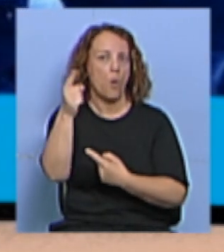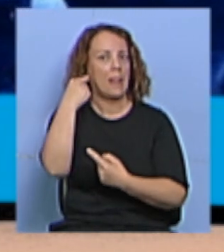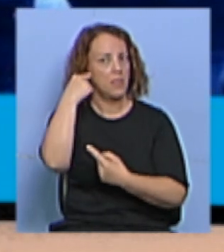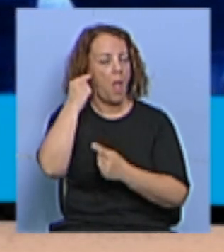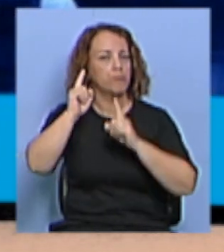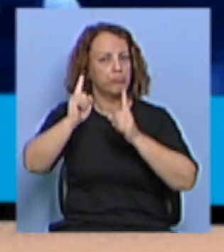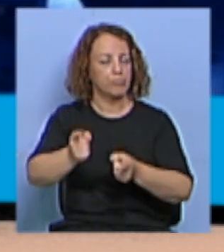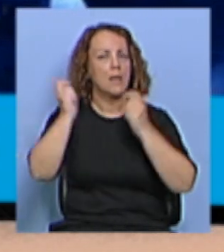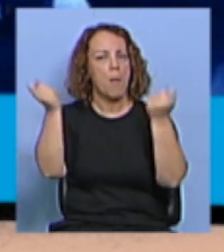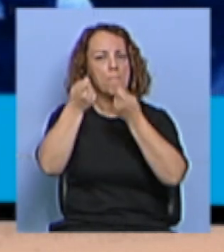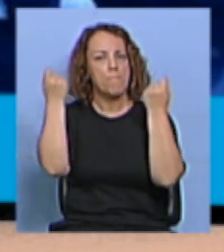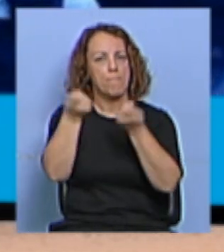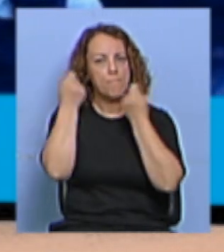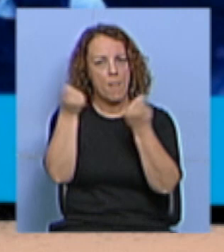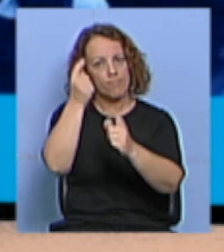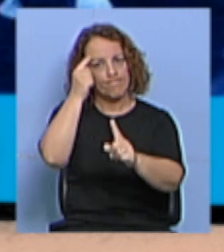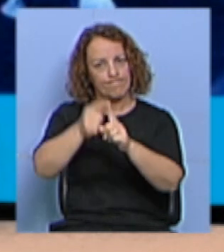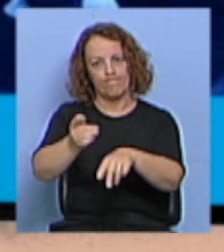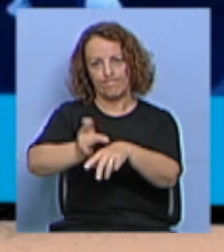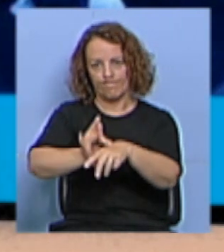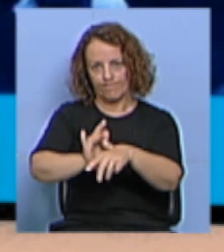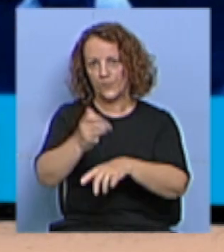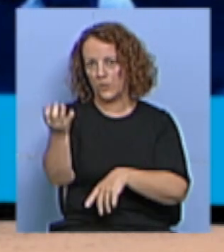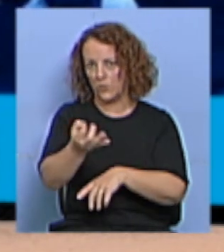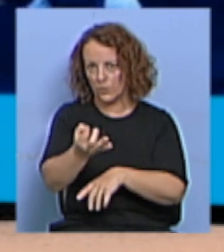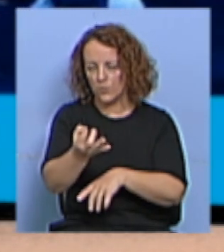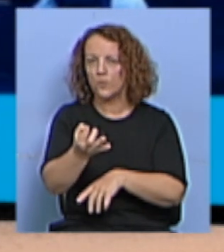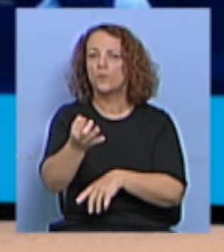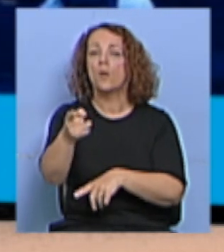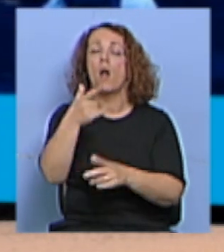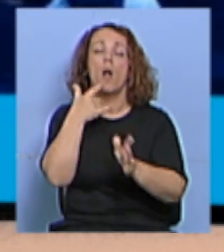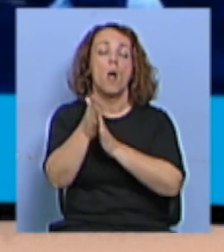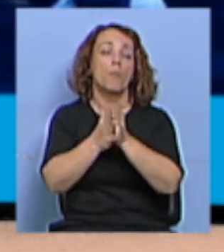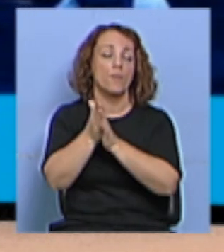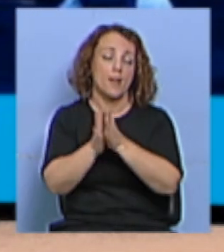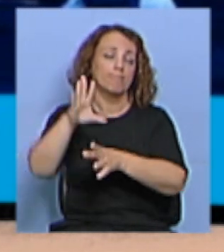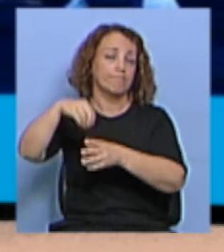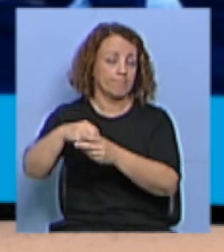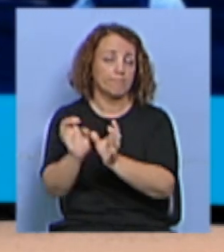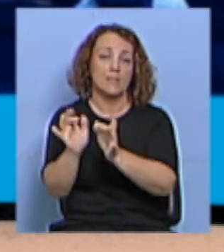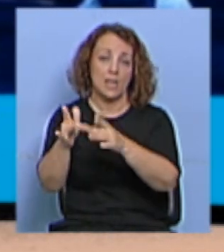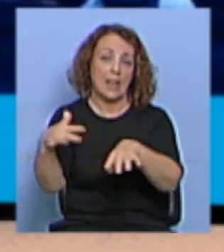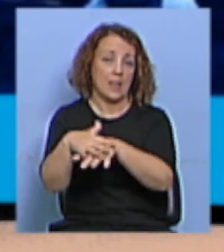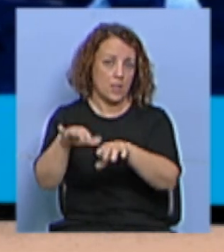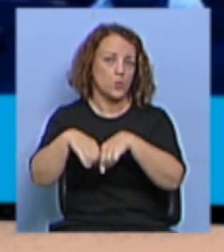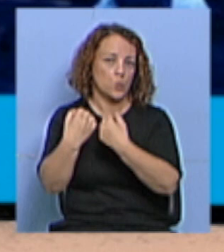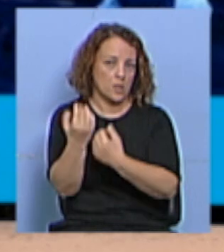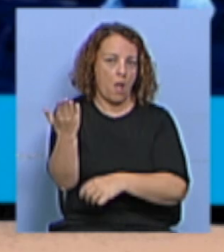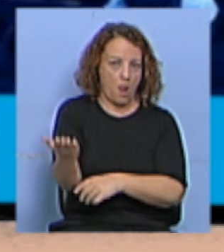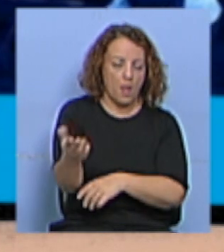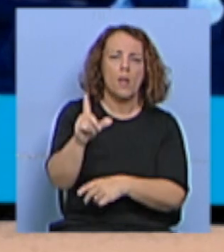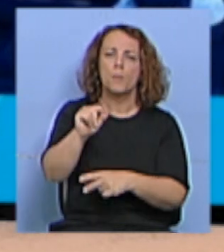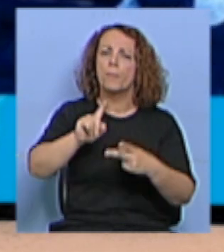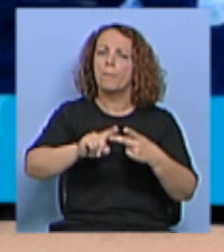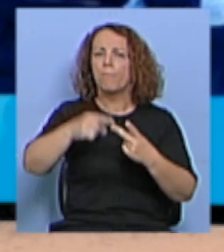campanhas de sensibilização para esta questão, utilizando muito as redes sociais, como referi há pouco, e em Moçambique